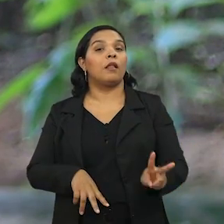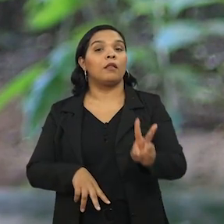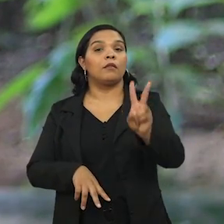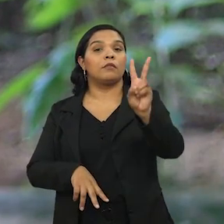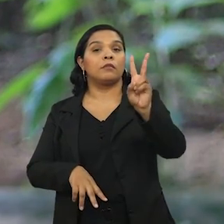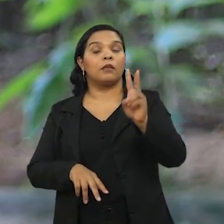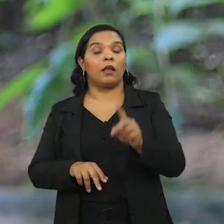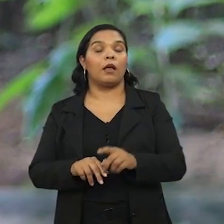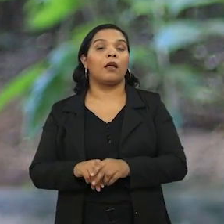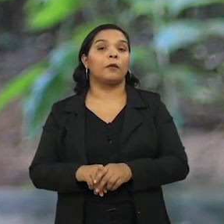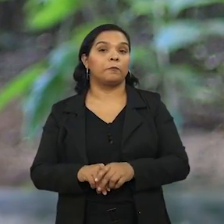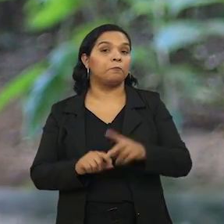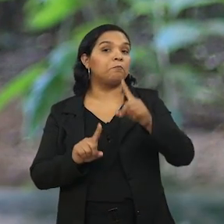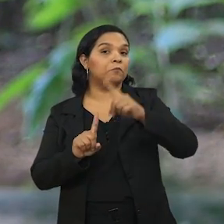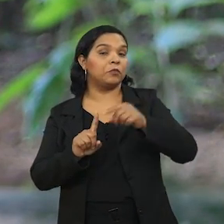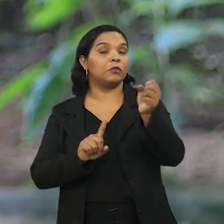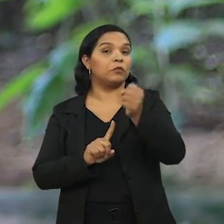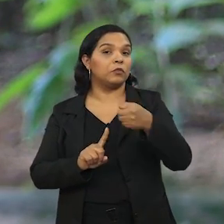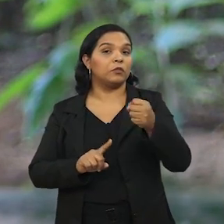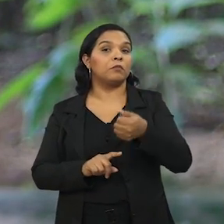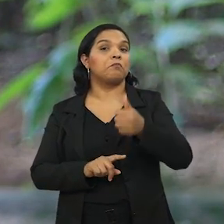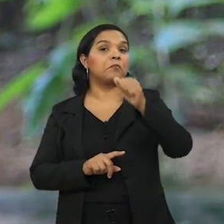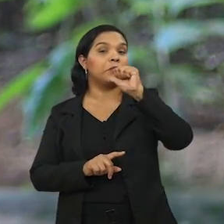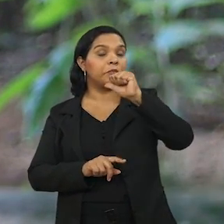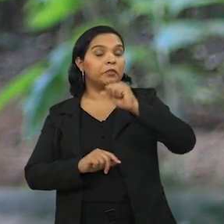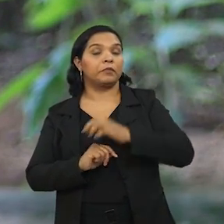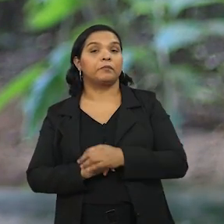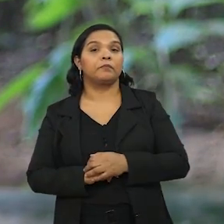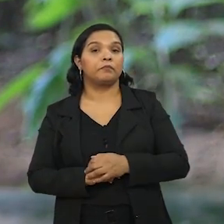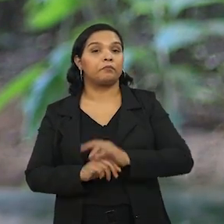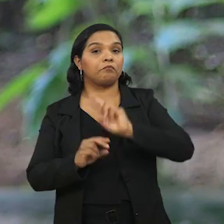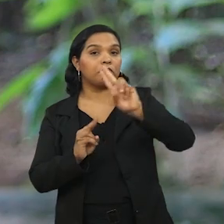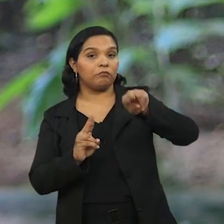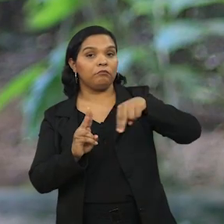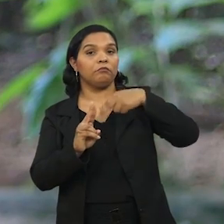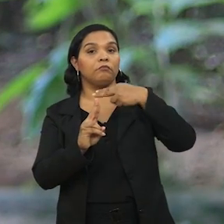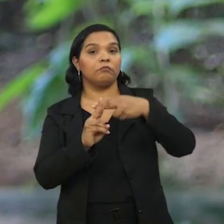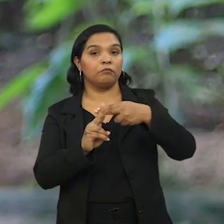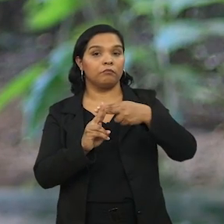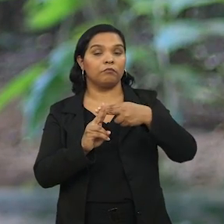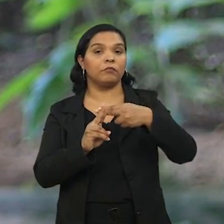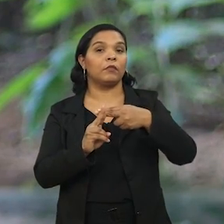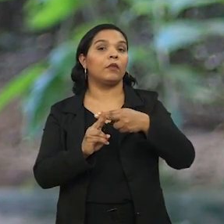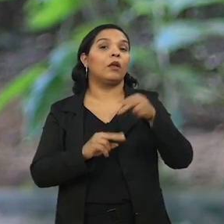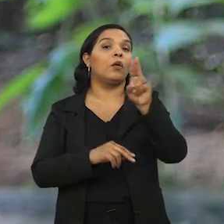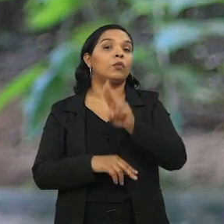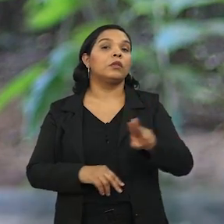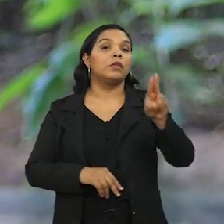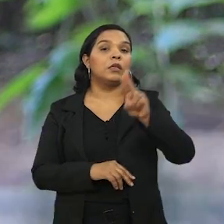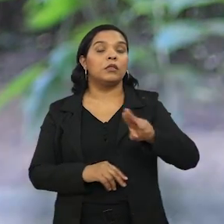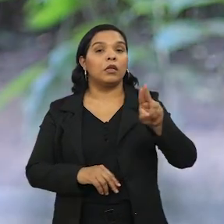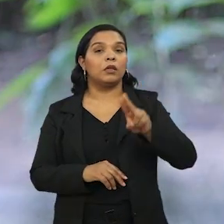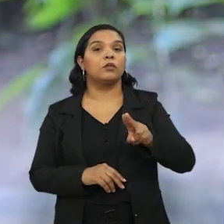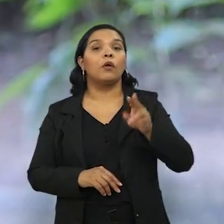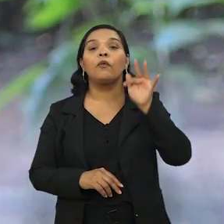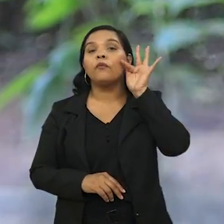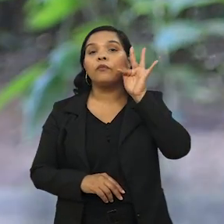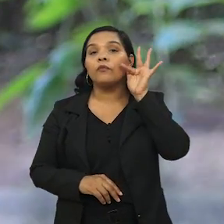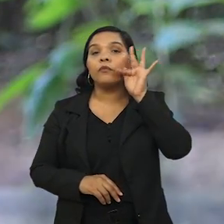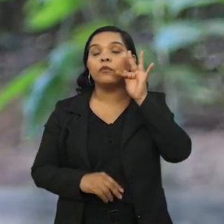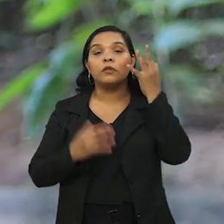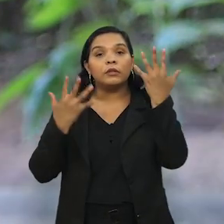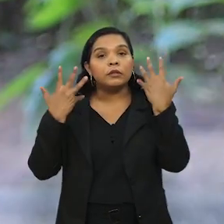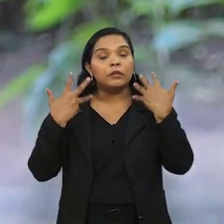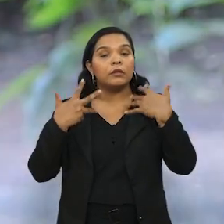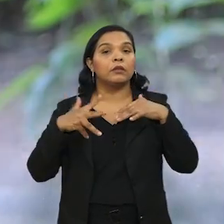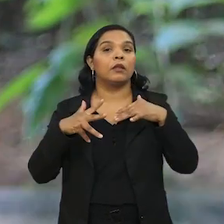buscam valorizar e enaltecer esse tipo de bebida. Pesquisadores da Universidade Estadual de Santa Cruz estão utilizando frutas nativas